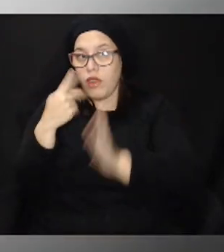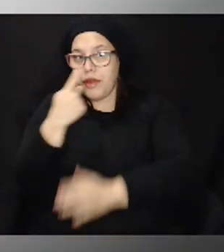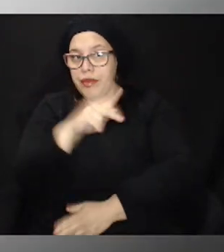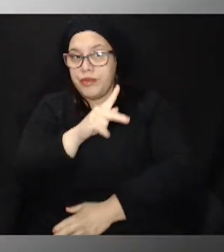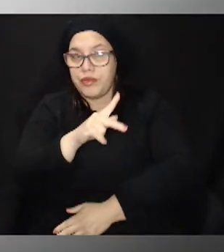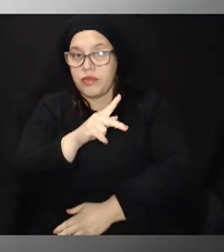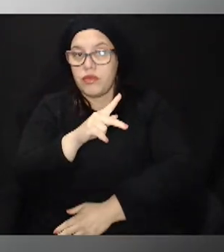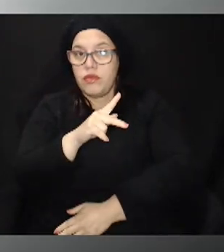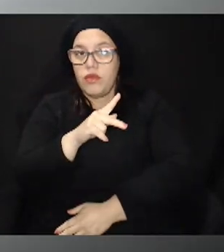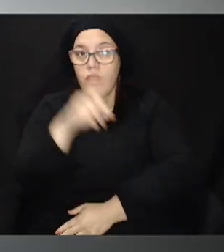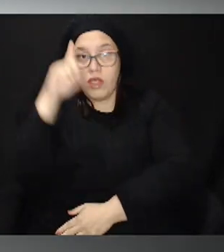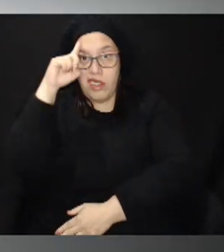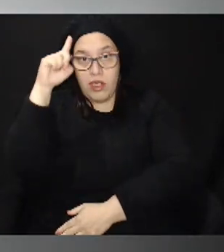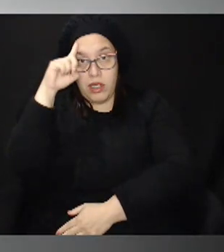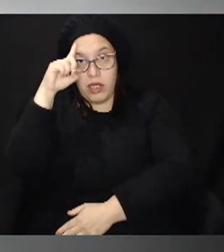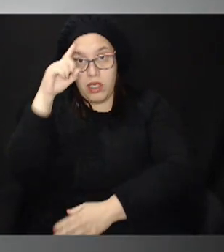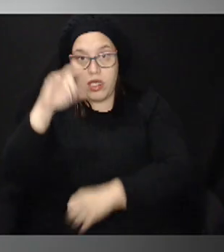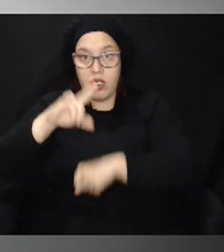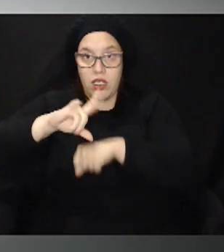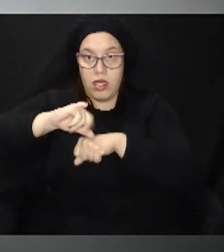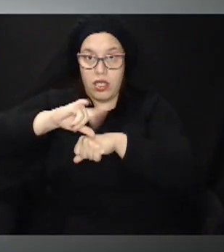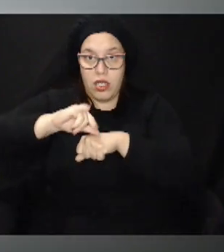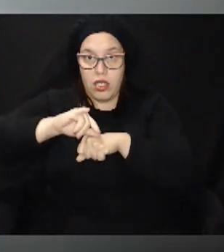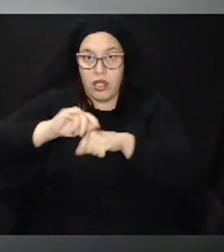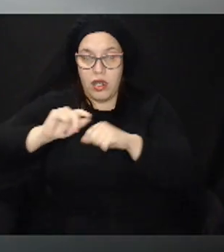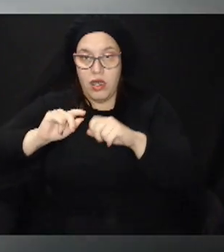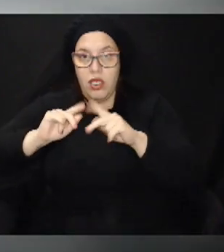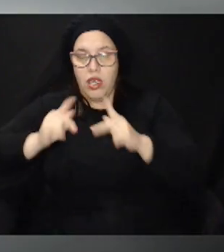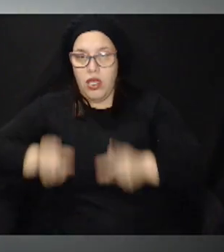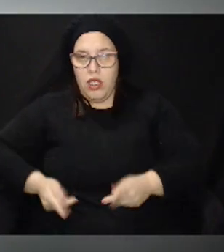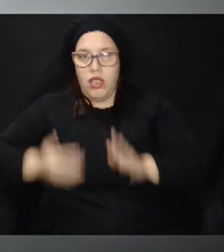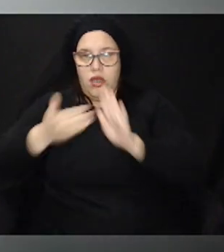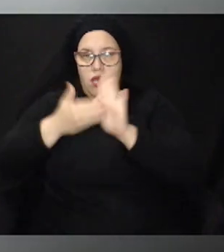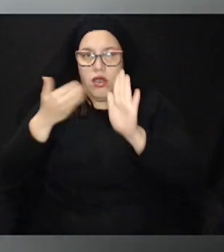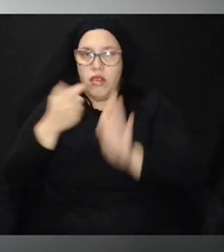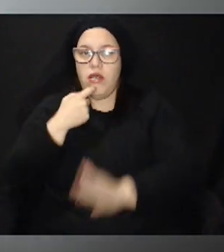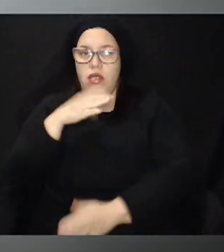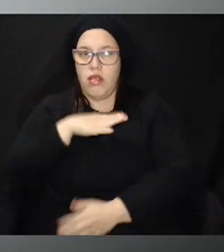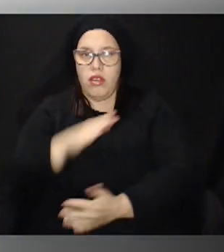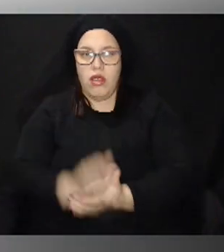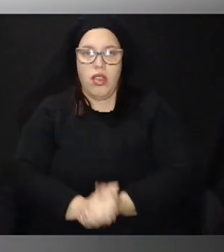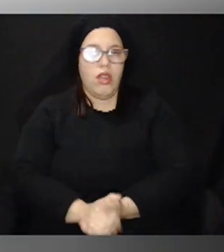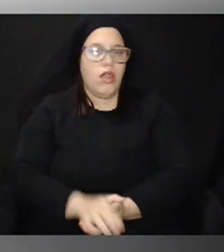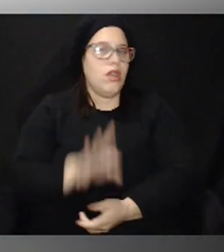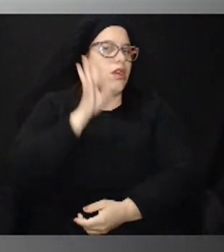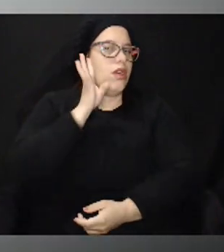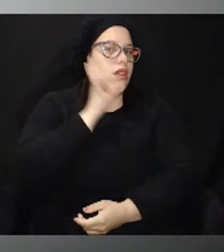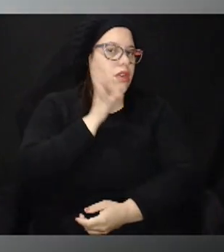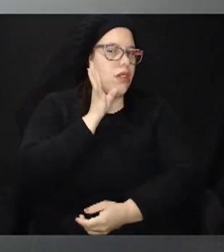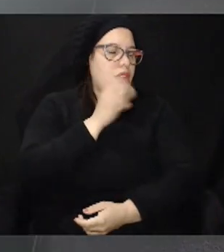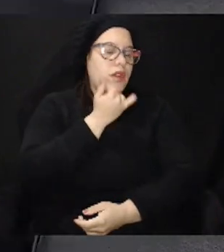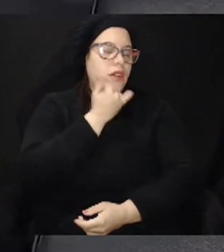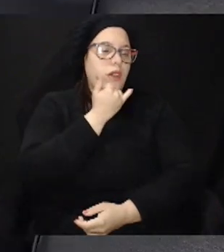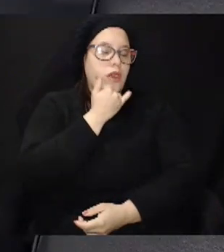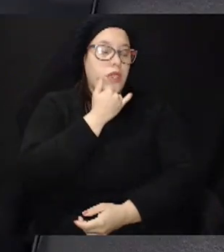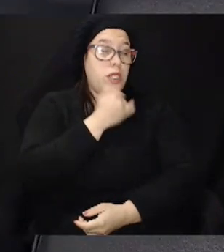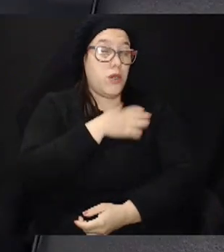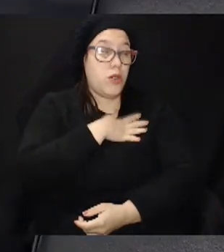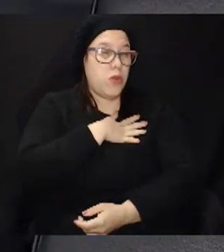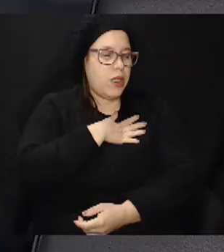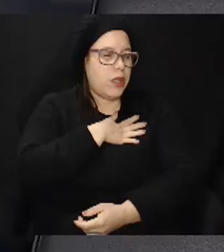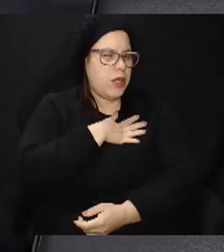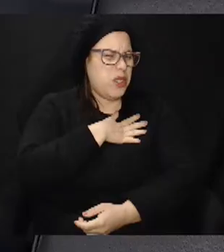do Capitalismo Humanista no calendário oficial de Campinas. Muito legal, uma proposta feita pelo